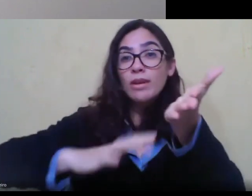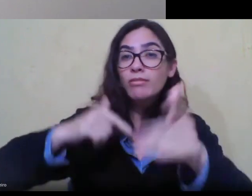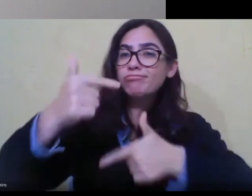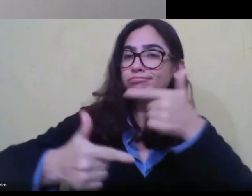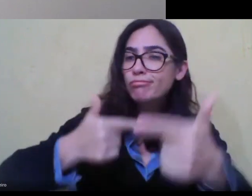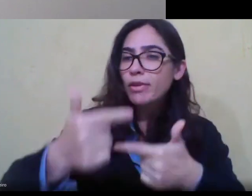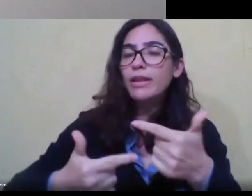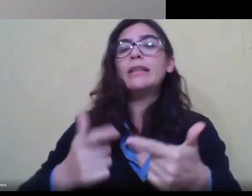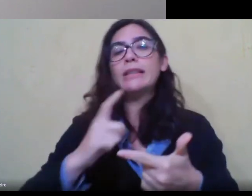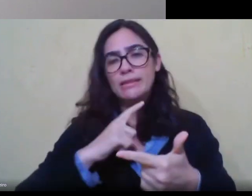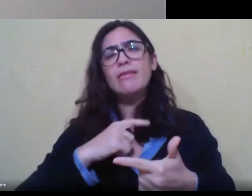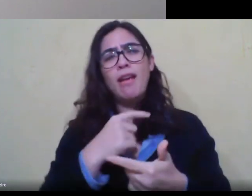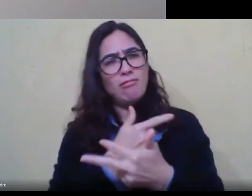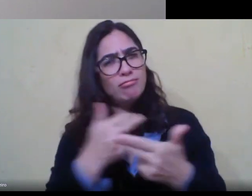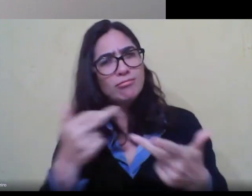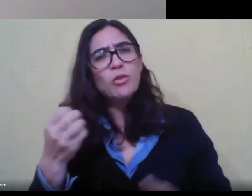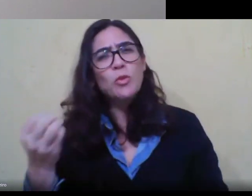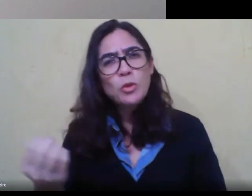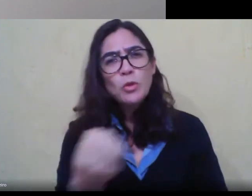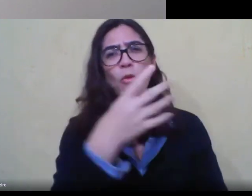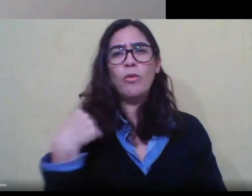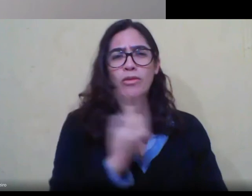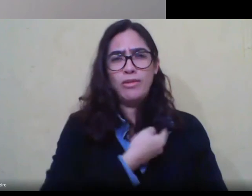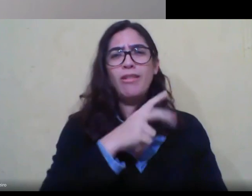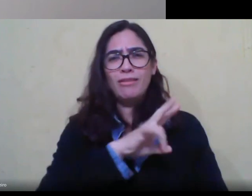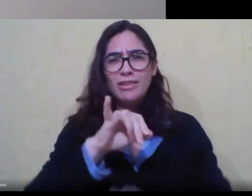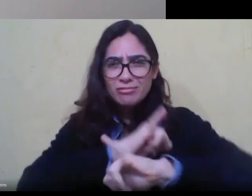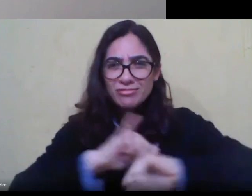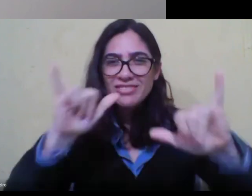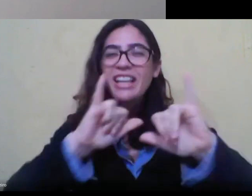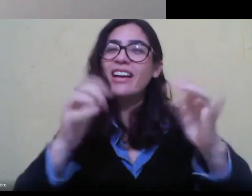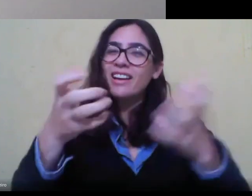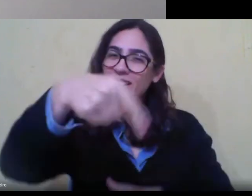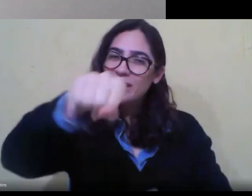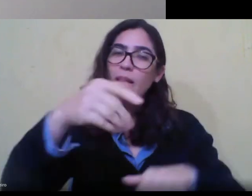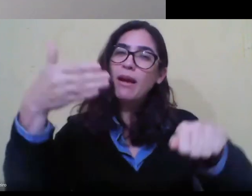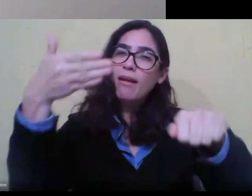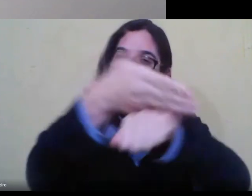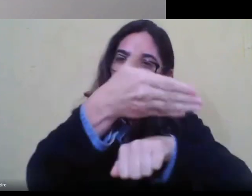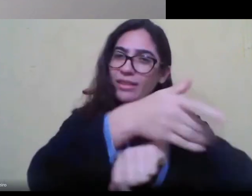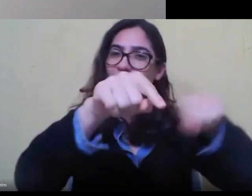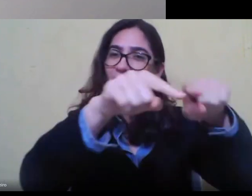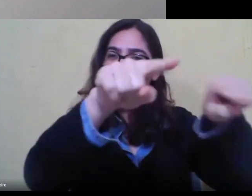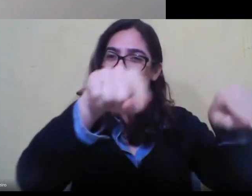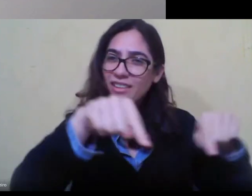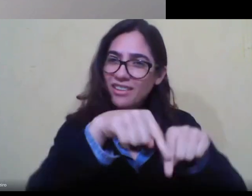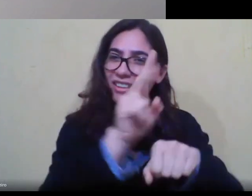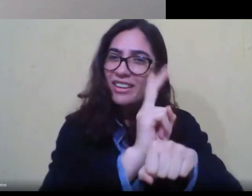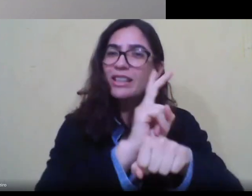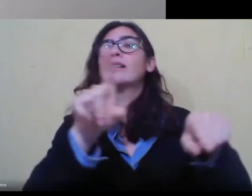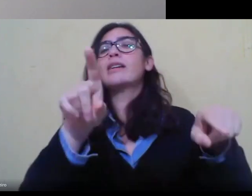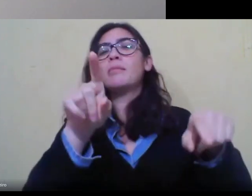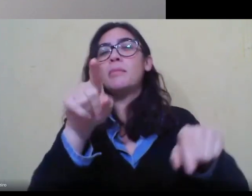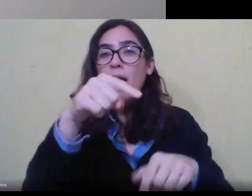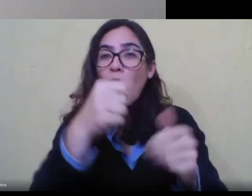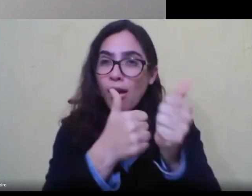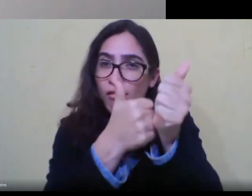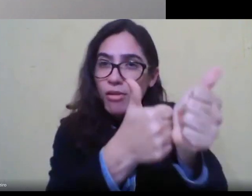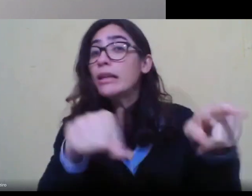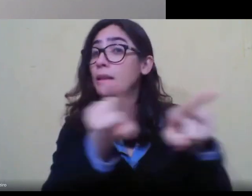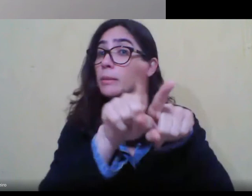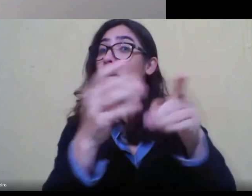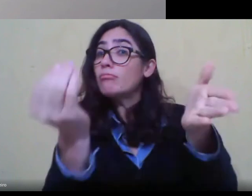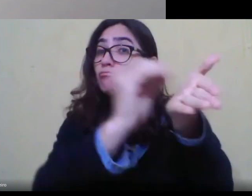vai lançar e a gente quer que vocês acessem para que acompanhem e, inclusive, traga demandas, tá? Porque a gente vai trabalhar também com as demandas que